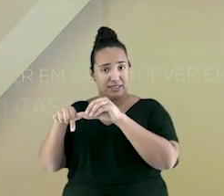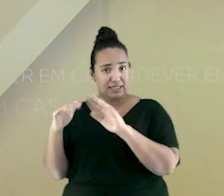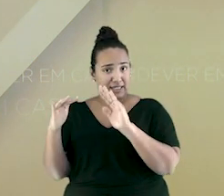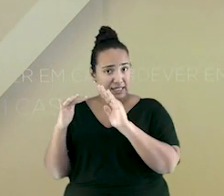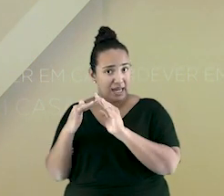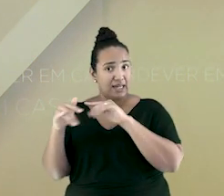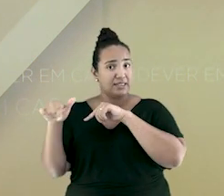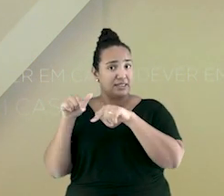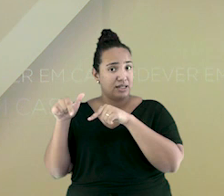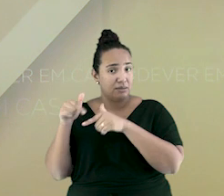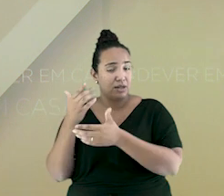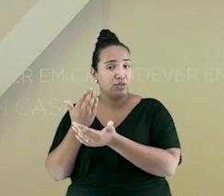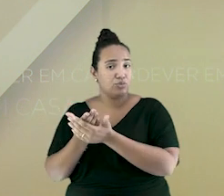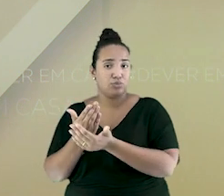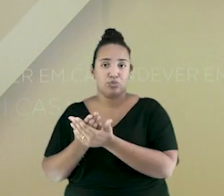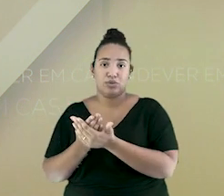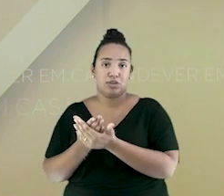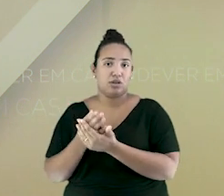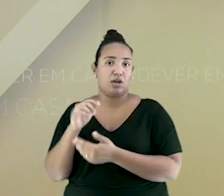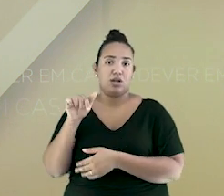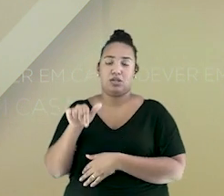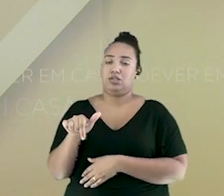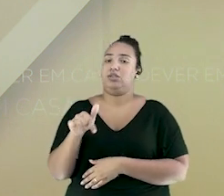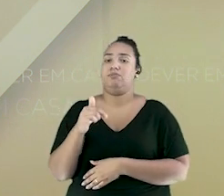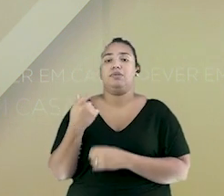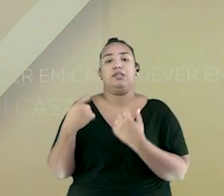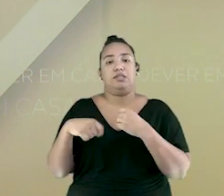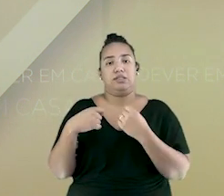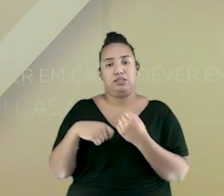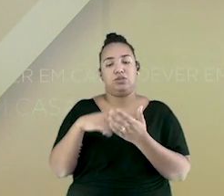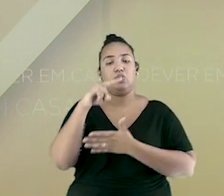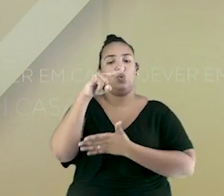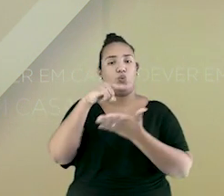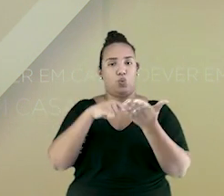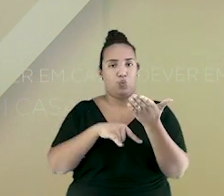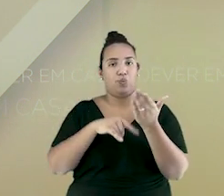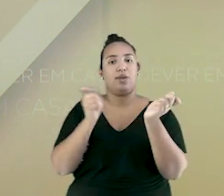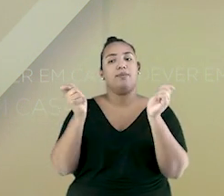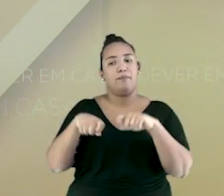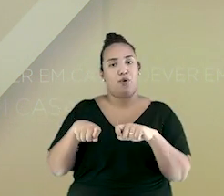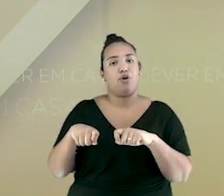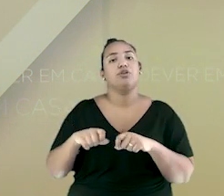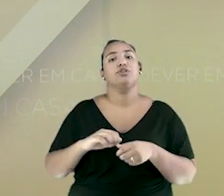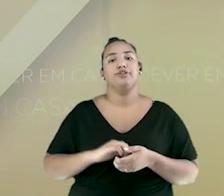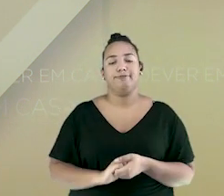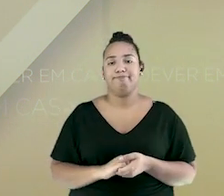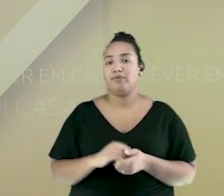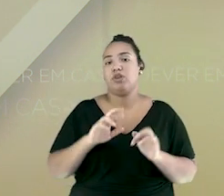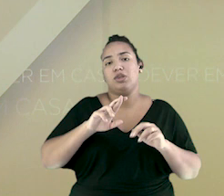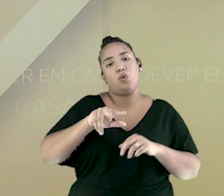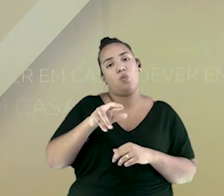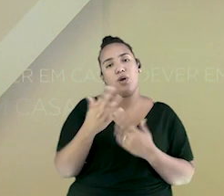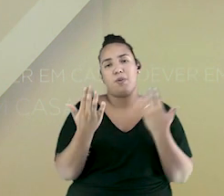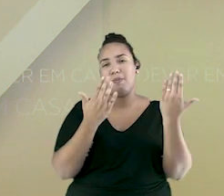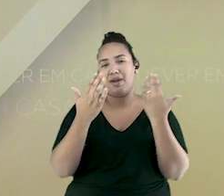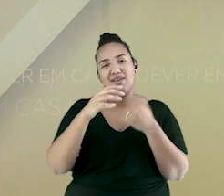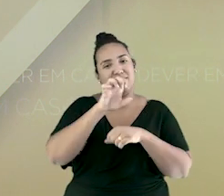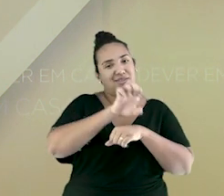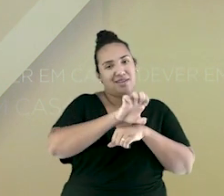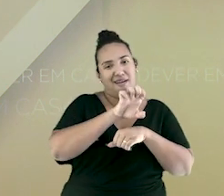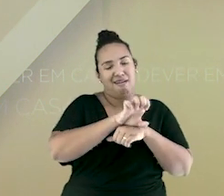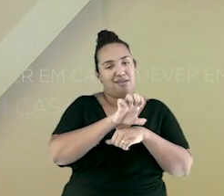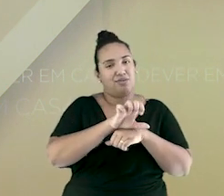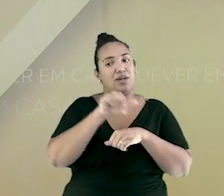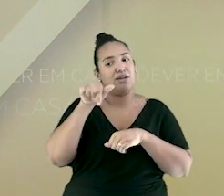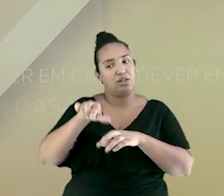país, você precisa de autorização. Não é como ir de um município para o outro. A gente precisa de um documento autorizando